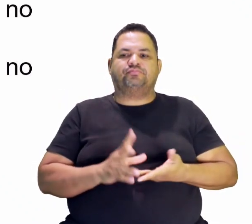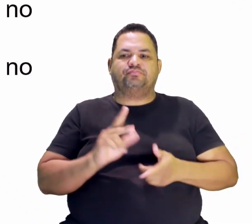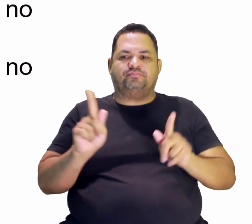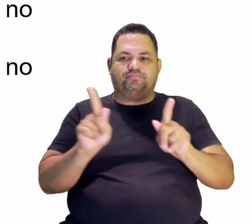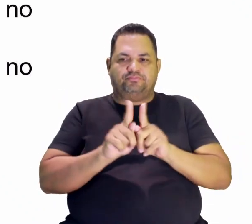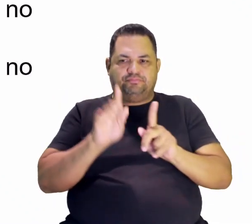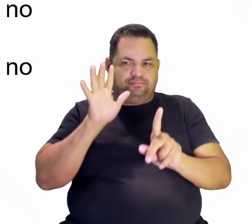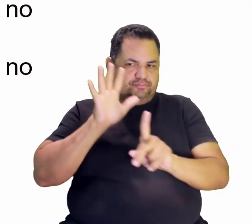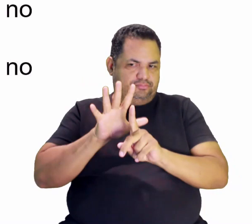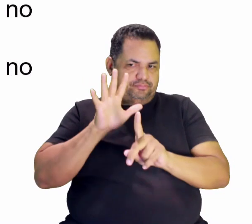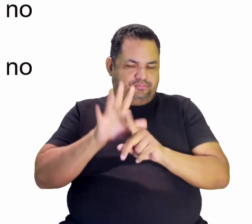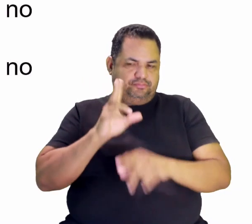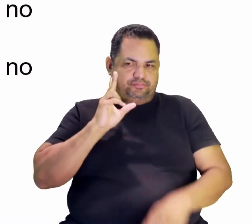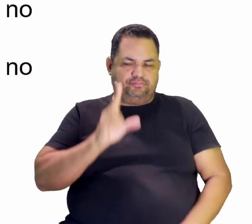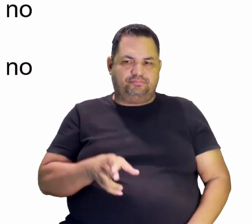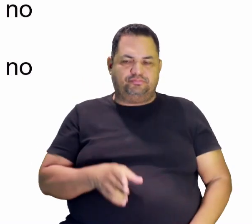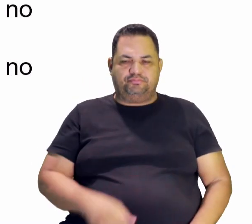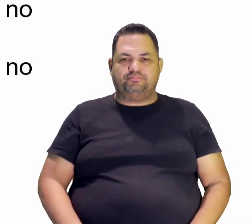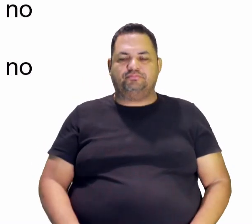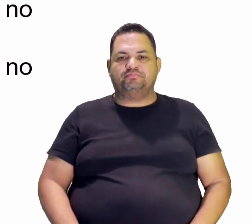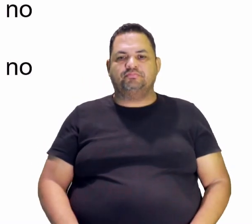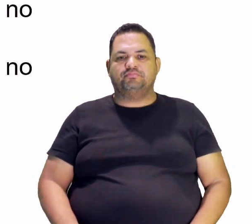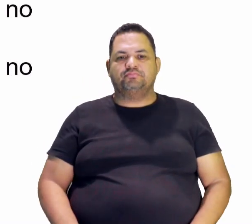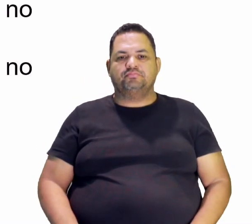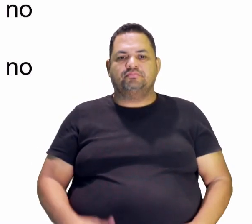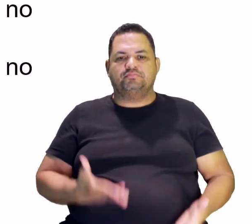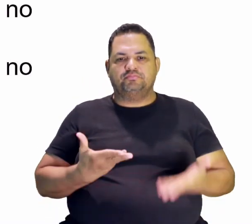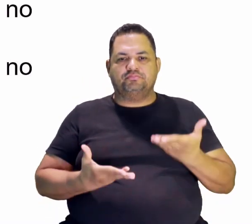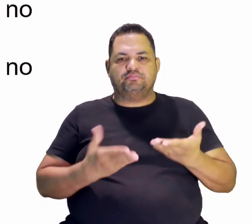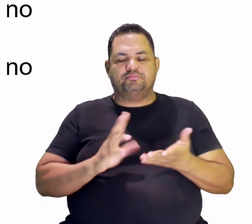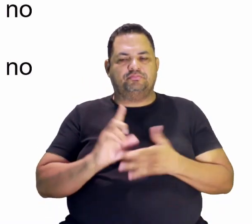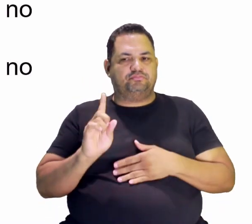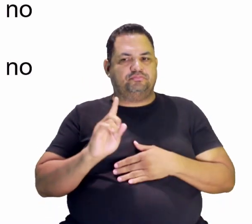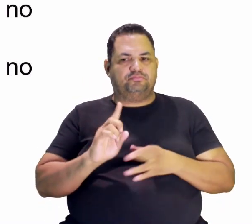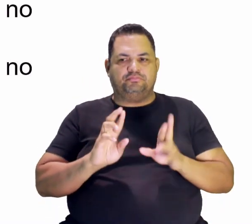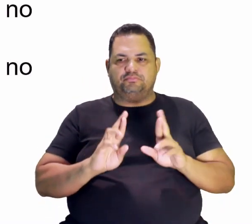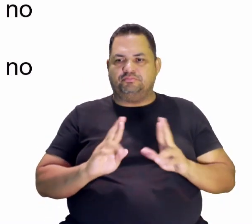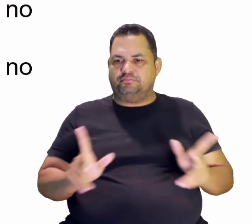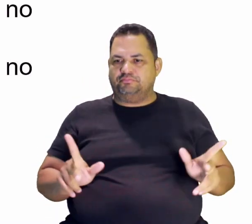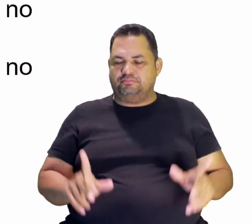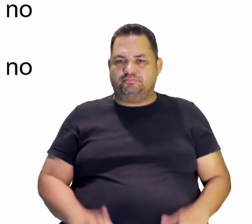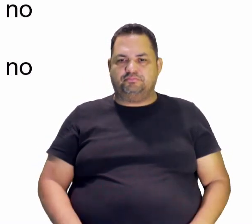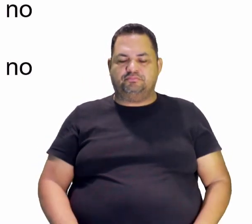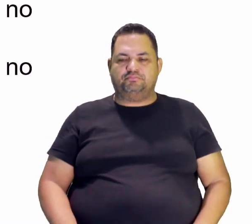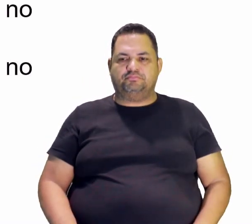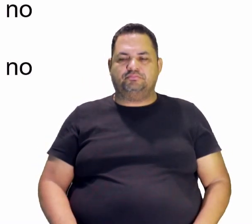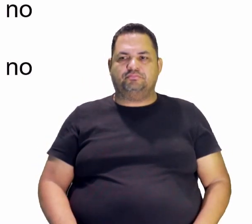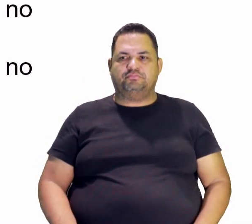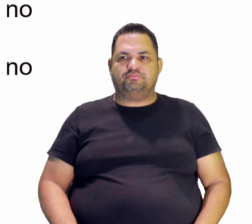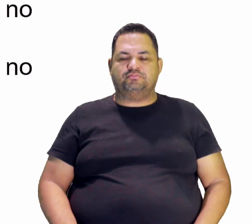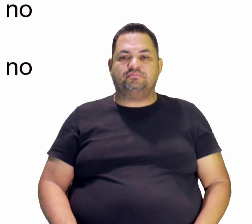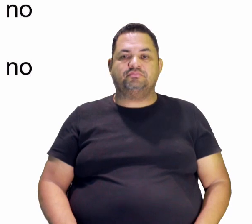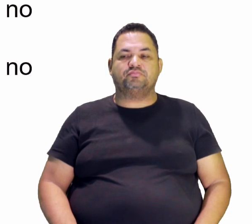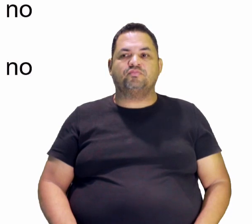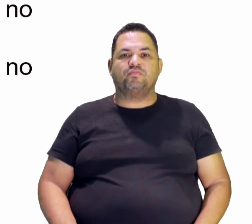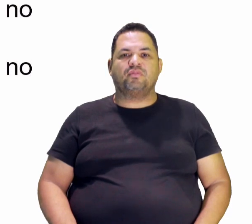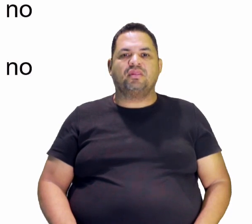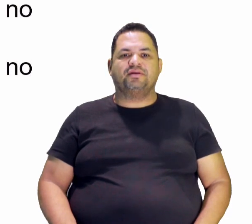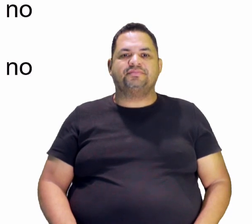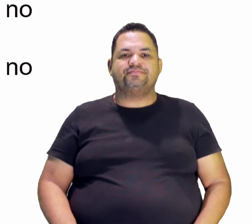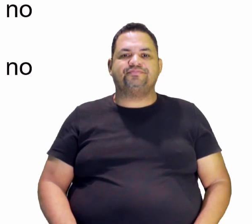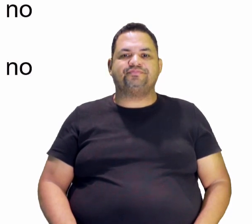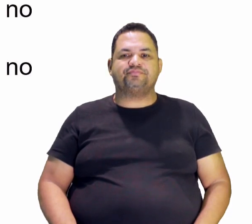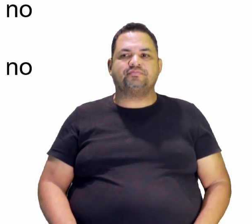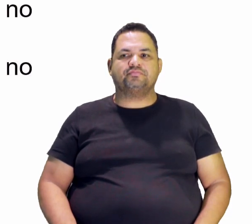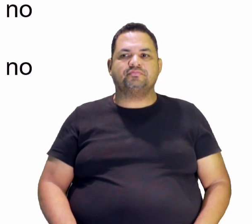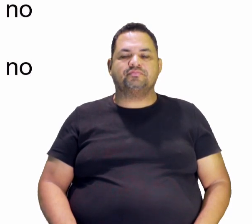gravidade. Agora, os pesos não podiam tornar-se iguais ao longo do processo, né? Tinha que perder massa ou ganhar massa.